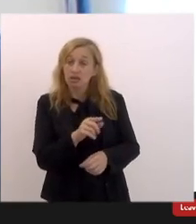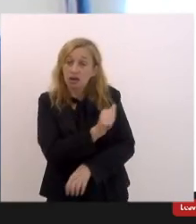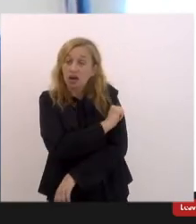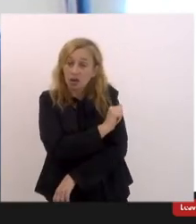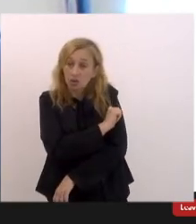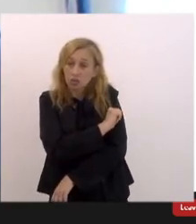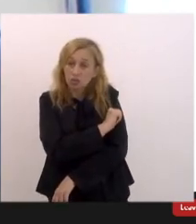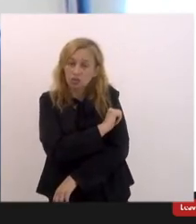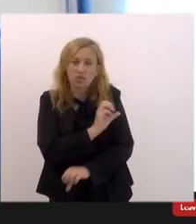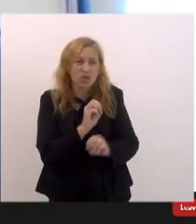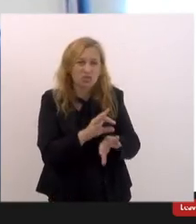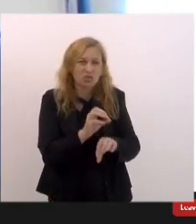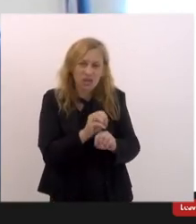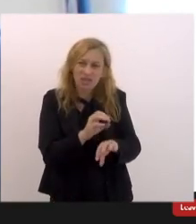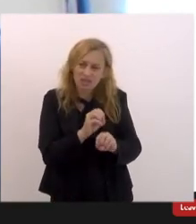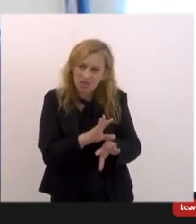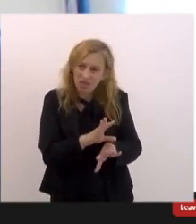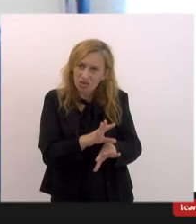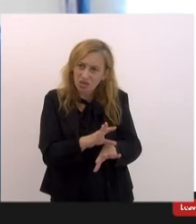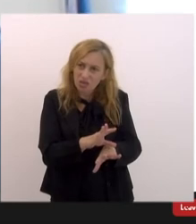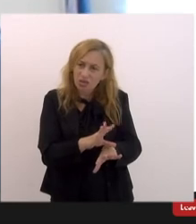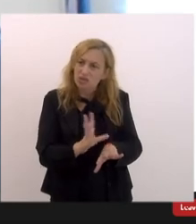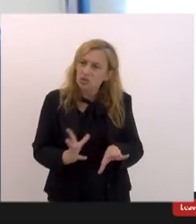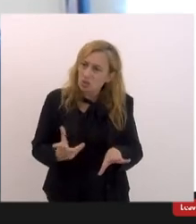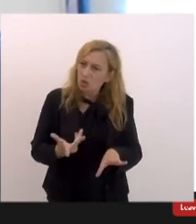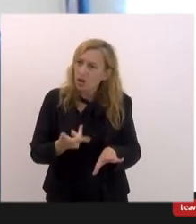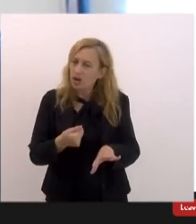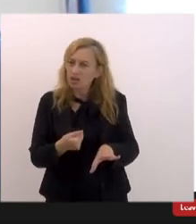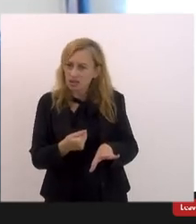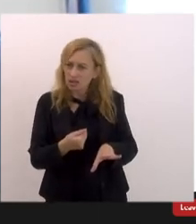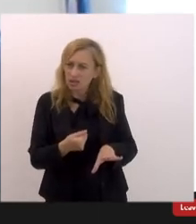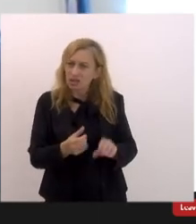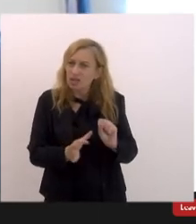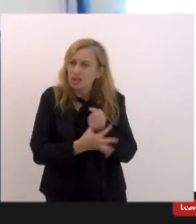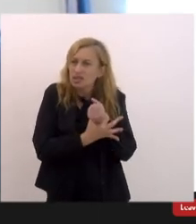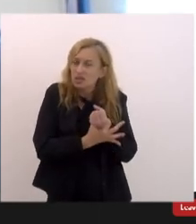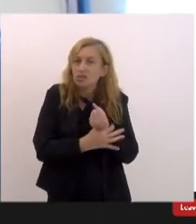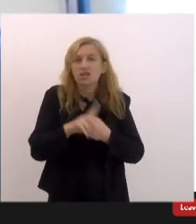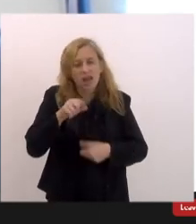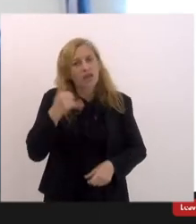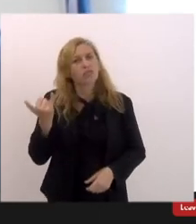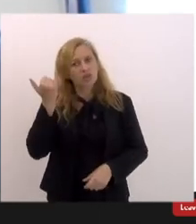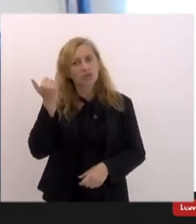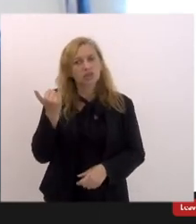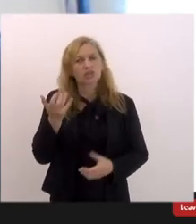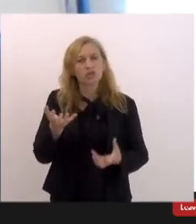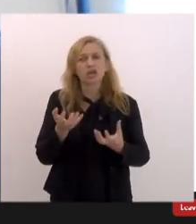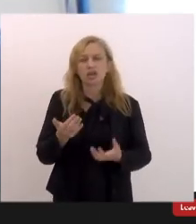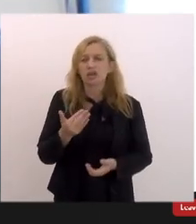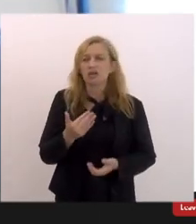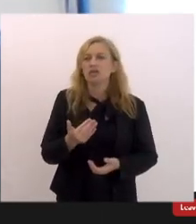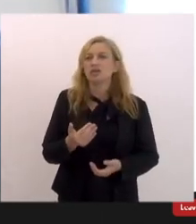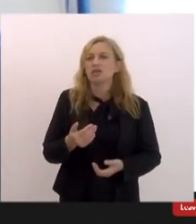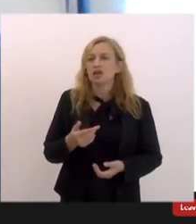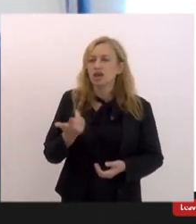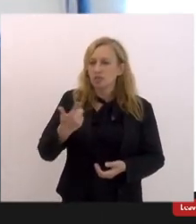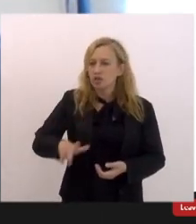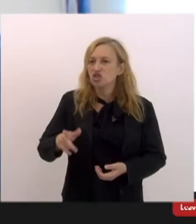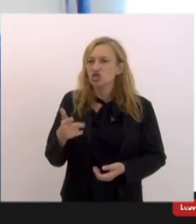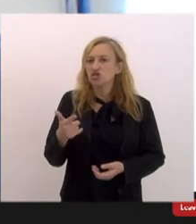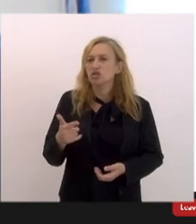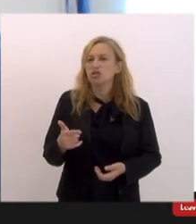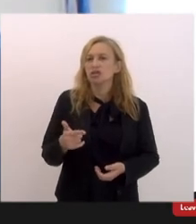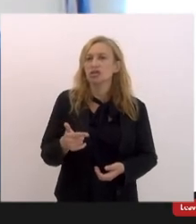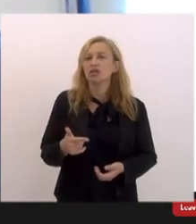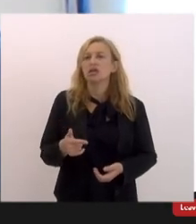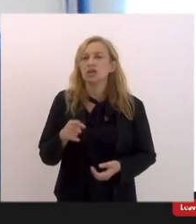uma educação, né, de qualidade, em condições de segurança, é muito importante. Então, eu quero reiterar que esses são aspectos que a